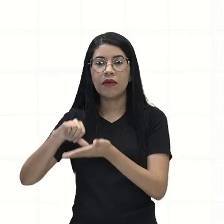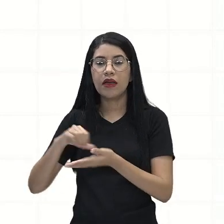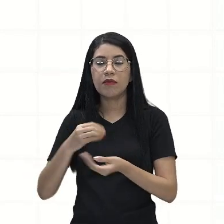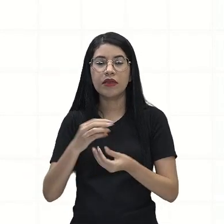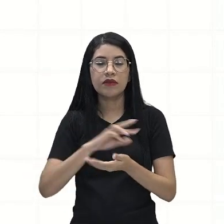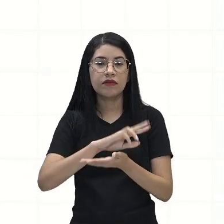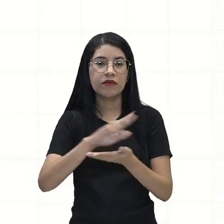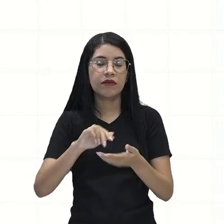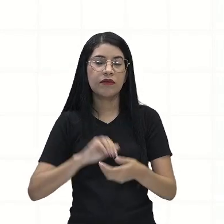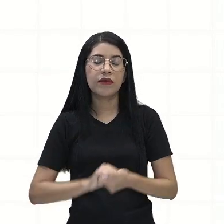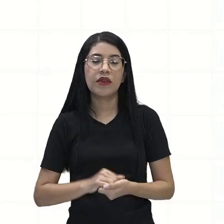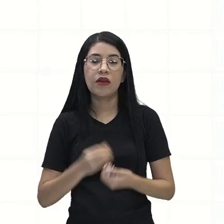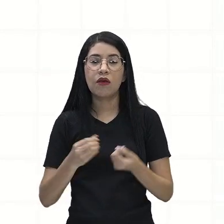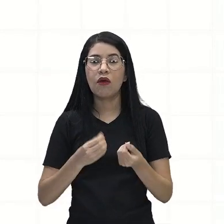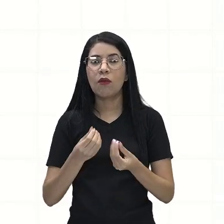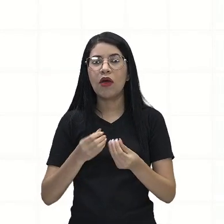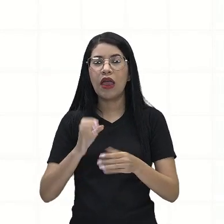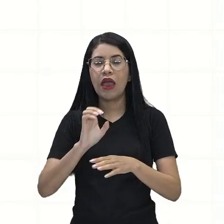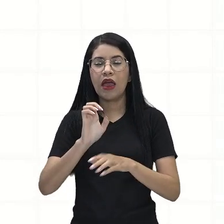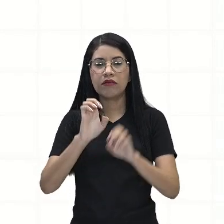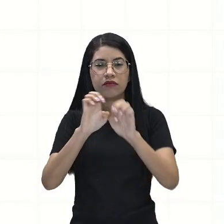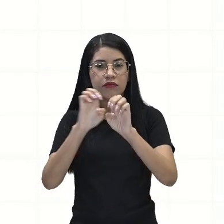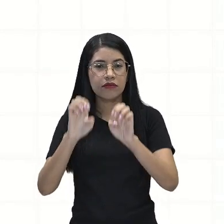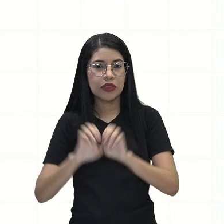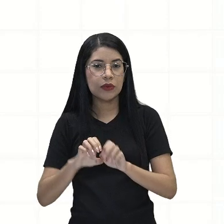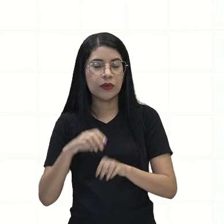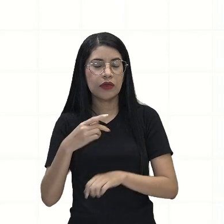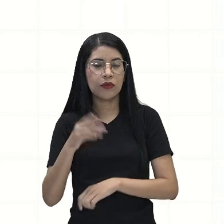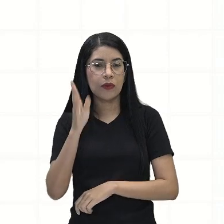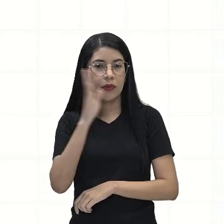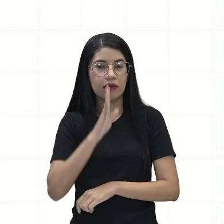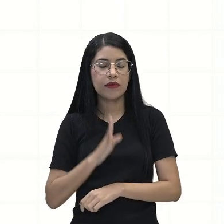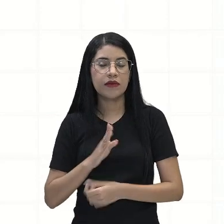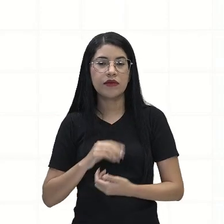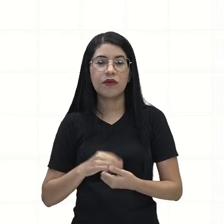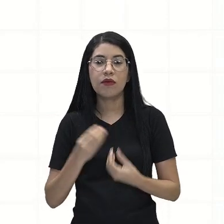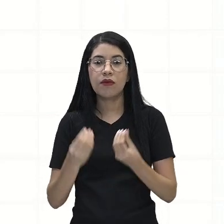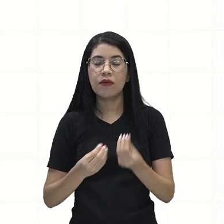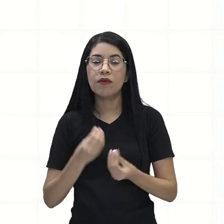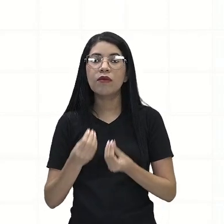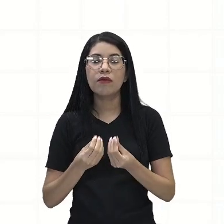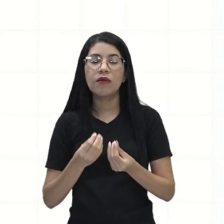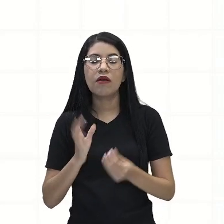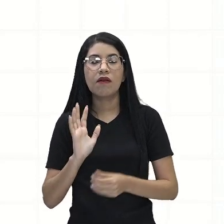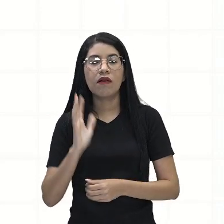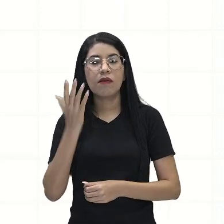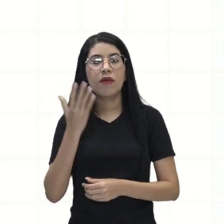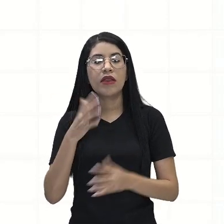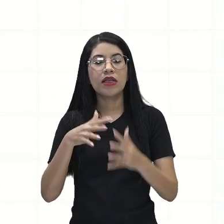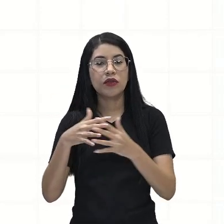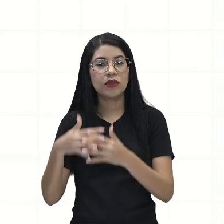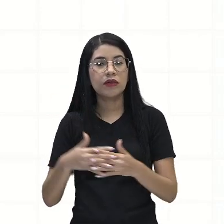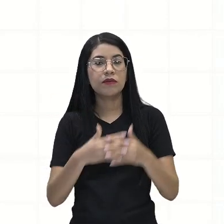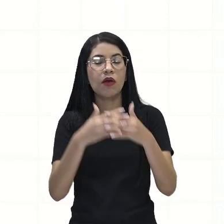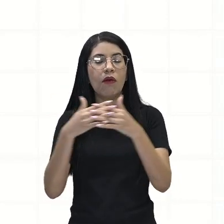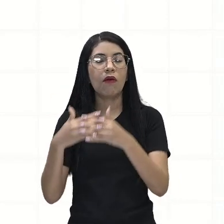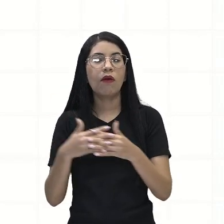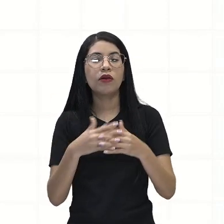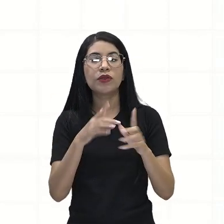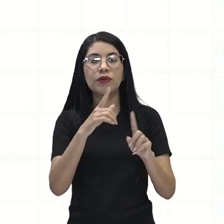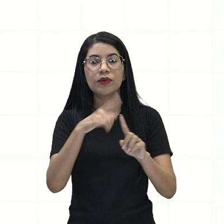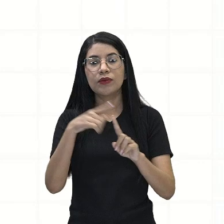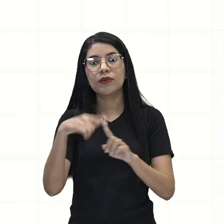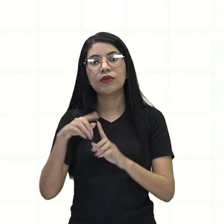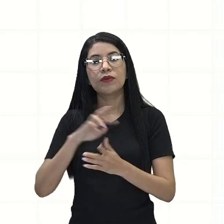distribuição geográfica da infraestrutura, né? Como é que se dá essa modalidade do transporte, né? Ou aqui